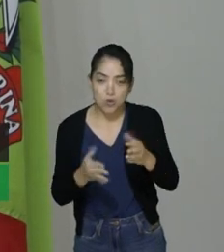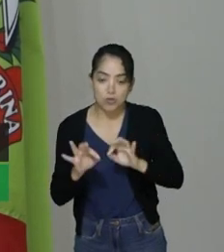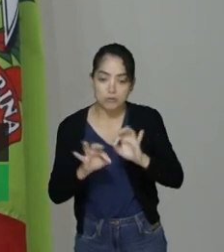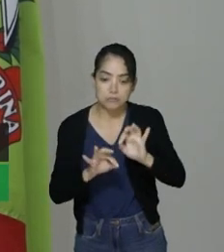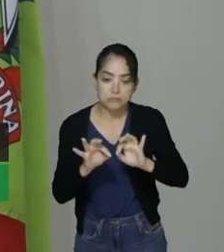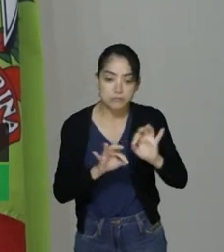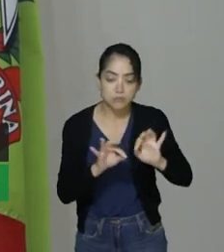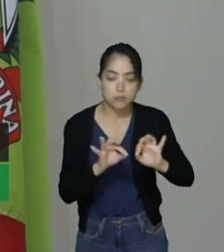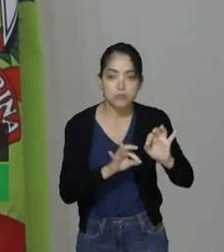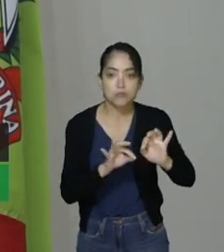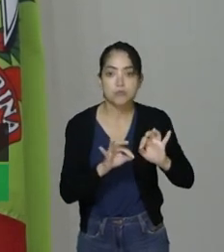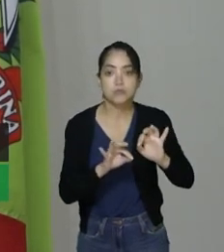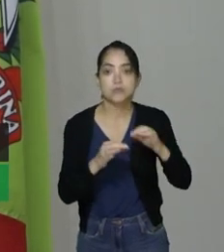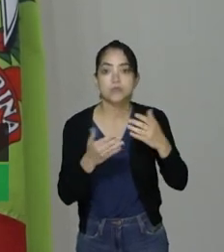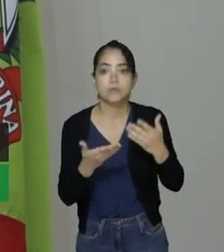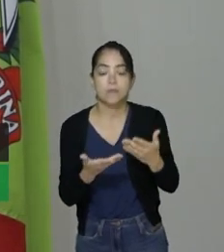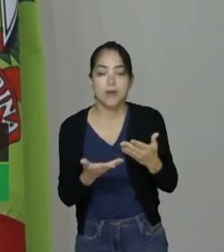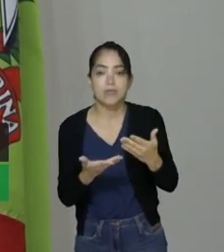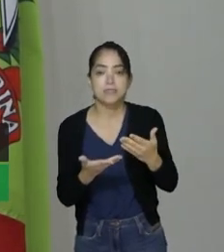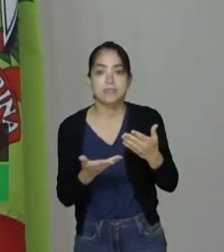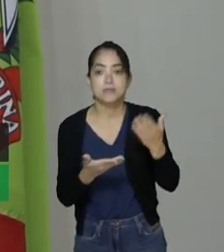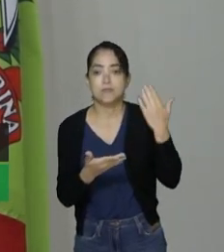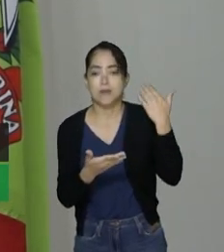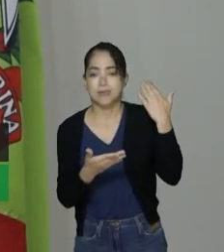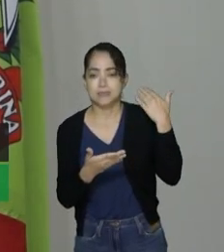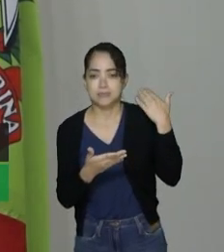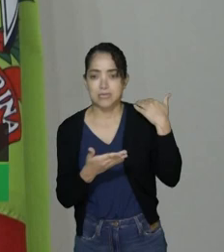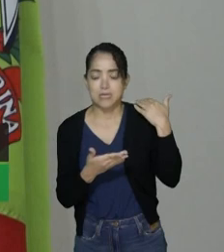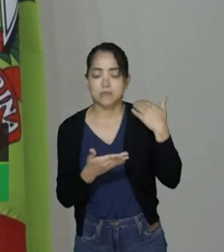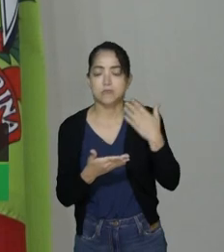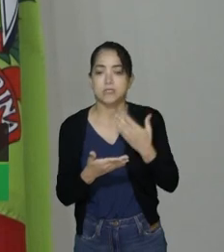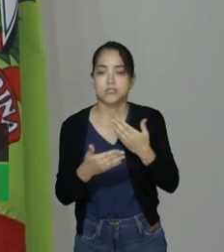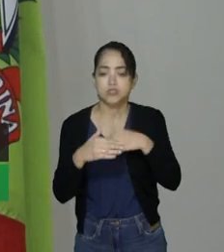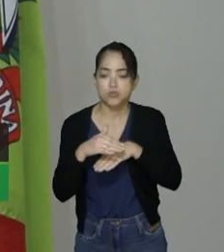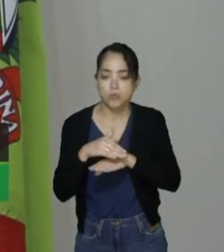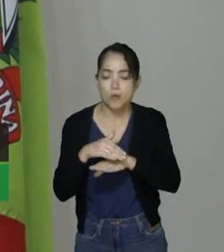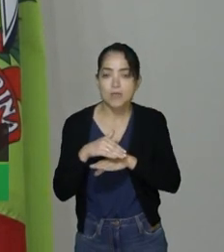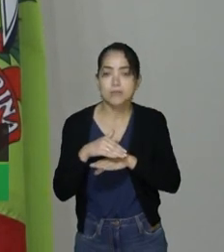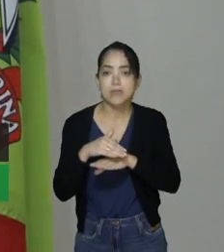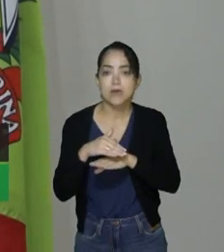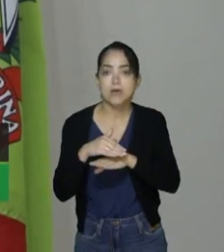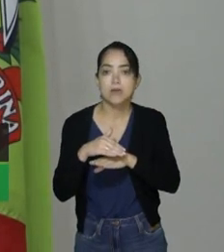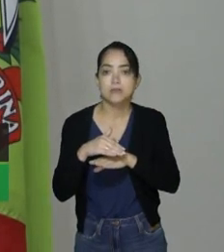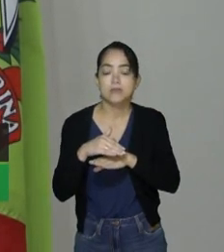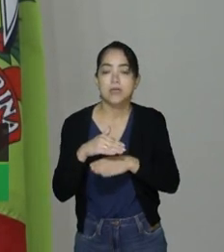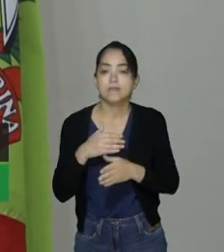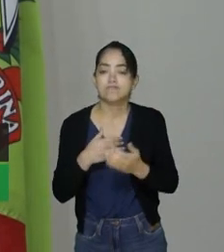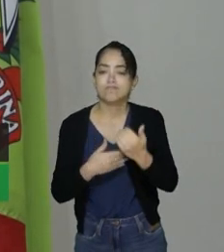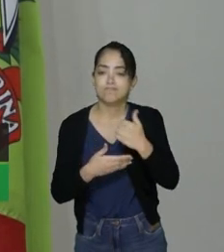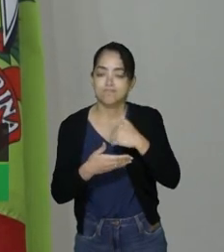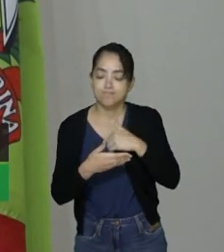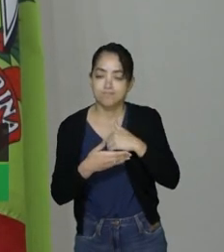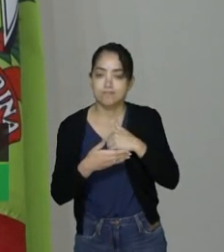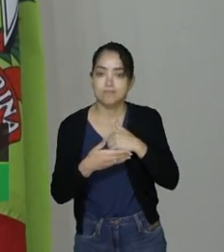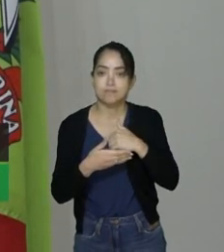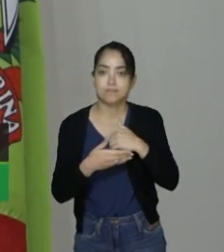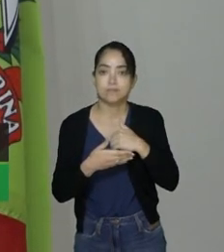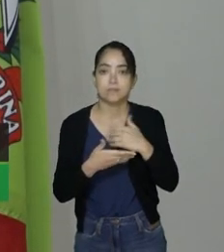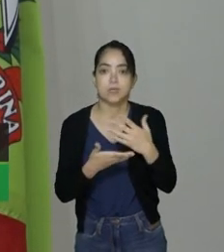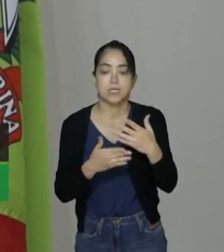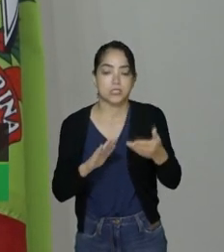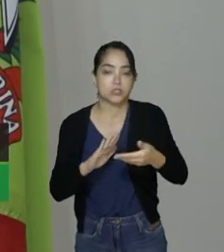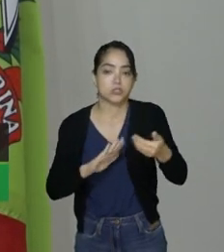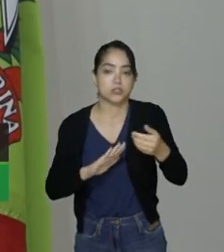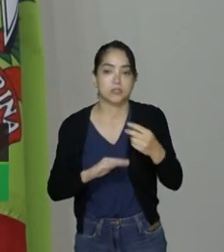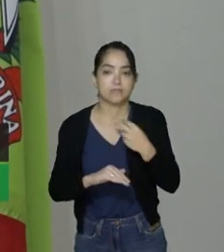incerto, mas o passado é algo que nós podemos guardar e levar para nós e ninguém pode nos tirar. E o